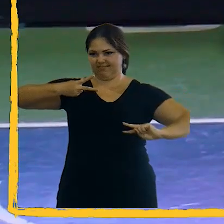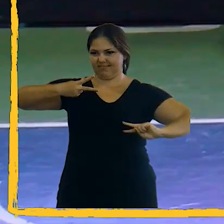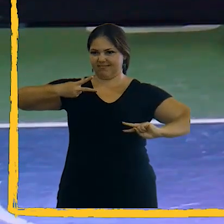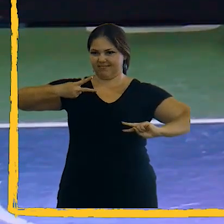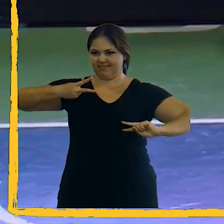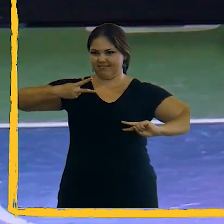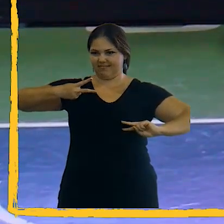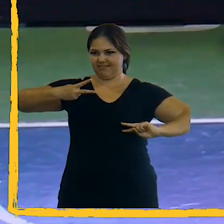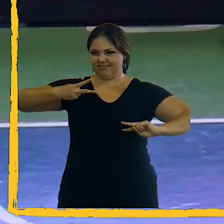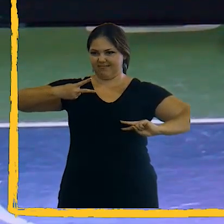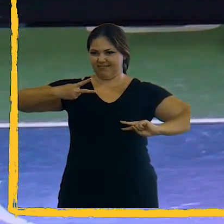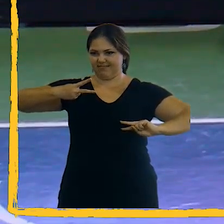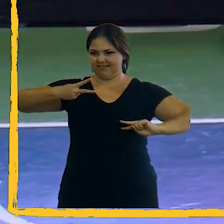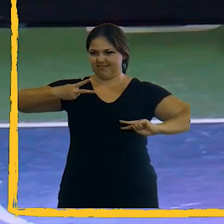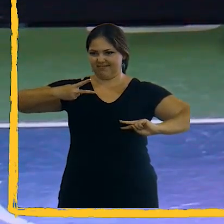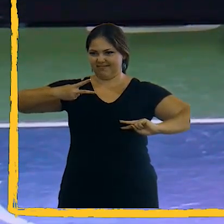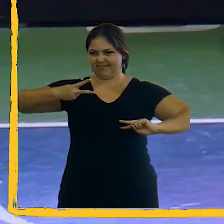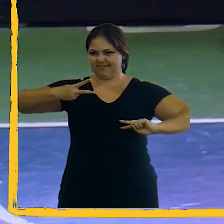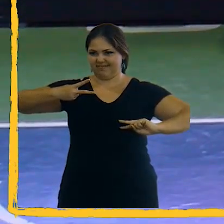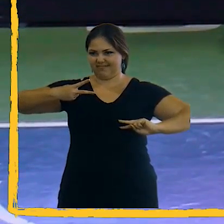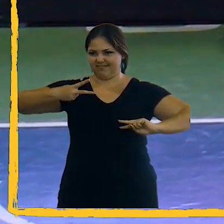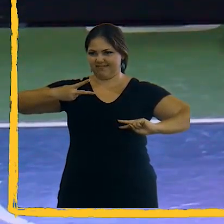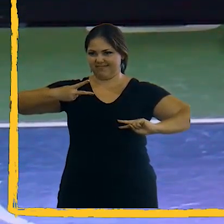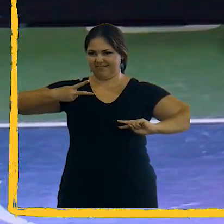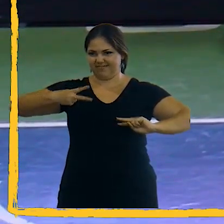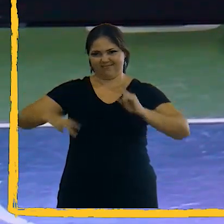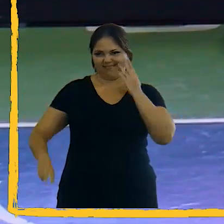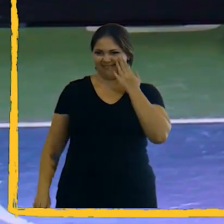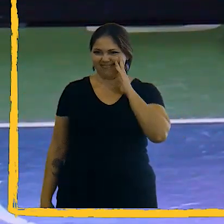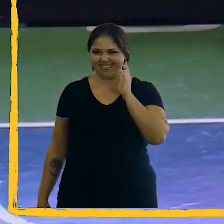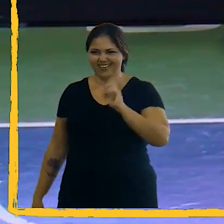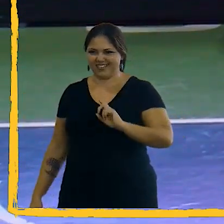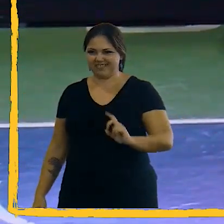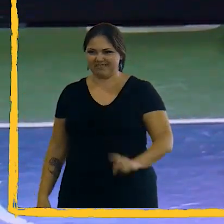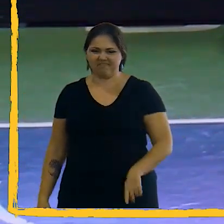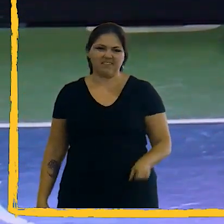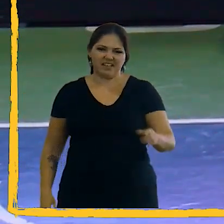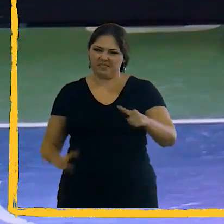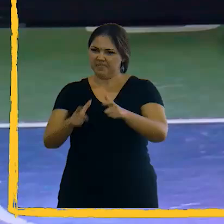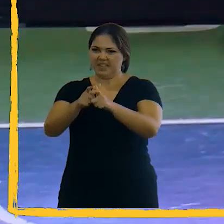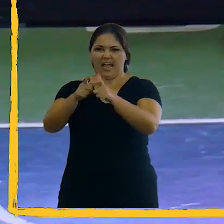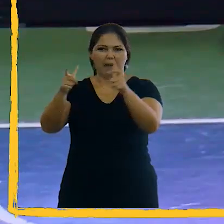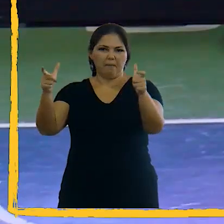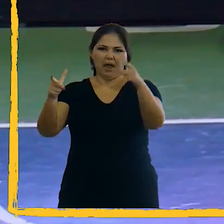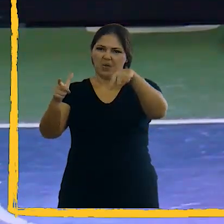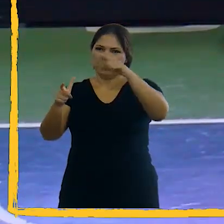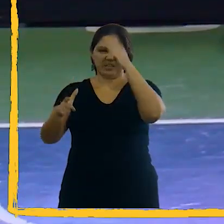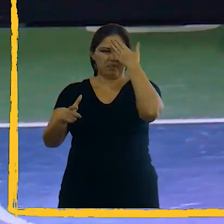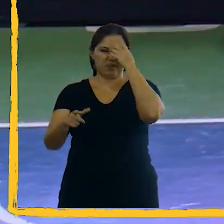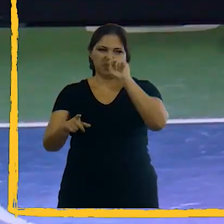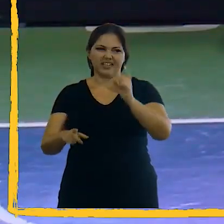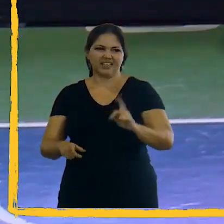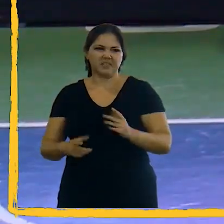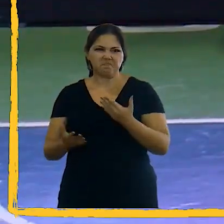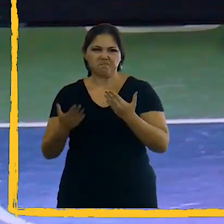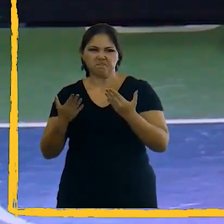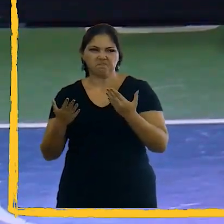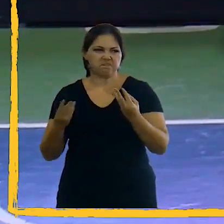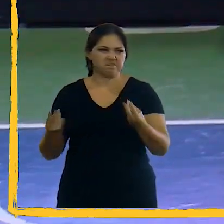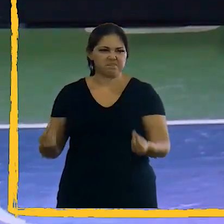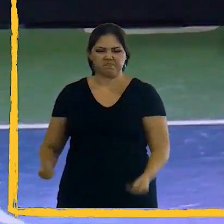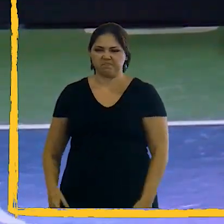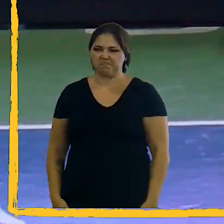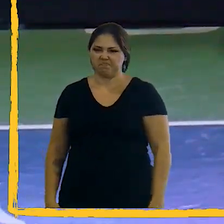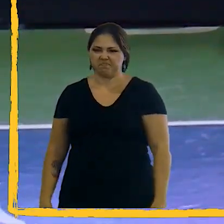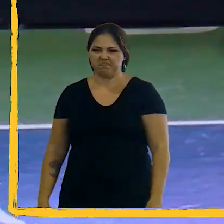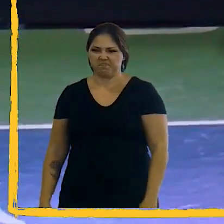inversas beleza show de bola obrigado obrigado meninos obrigado obrigado obrigado Então olha só